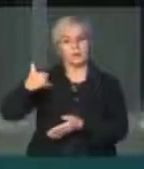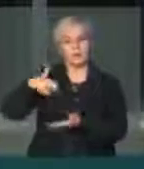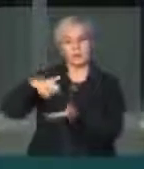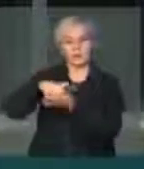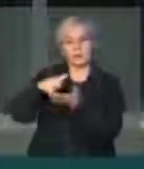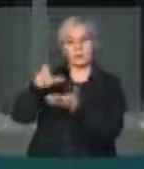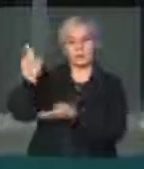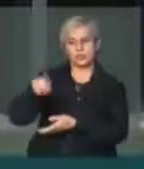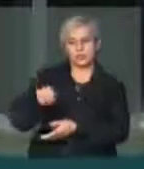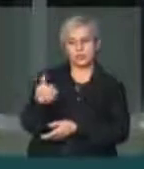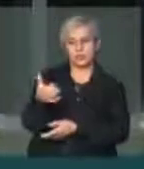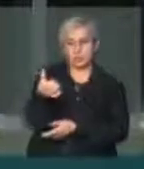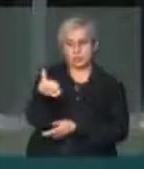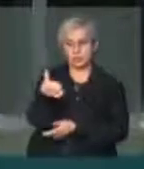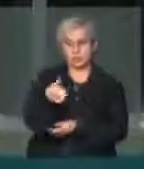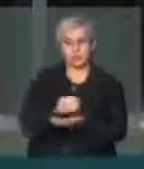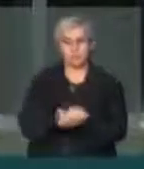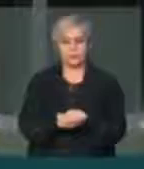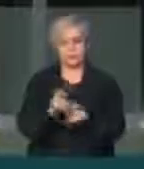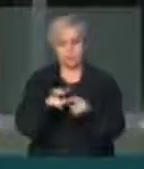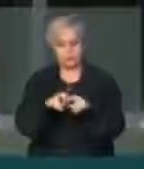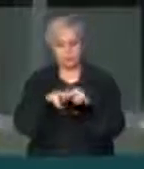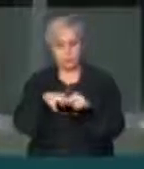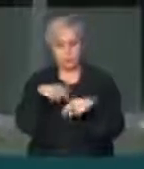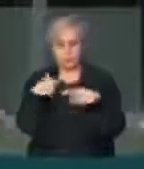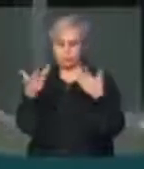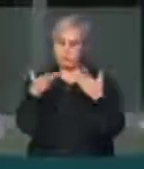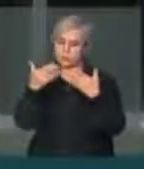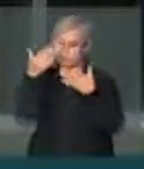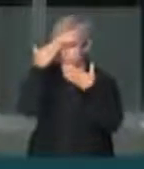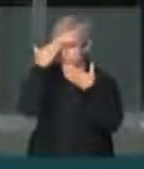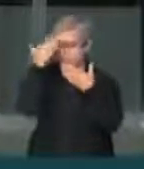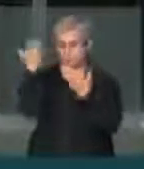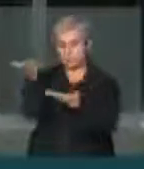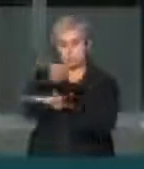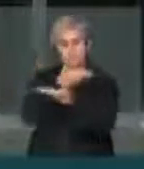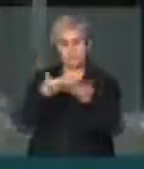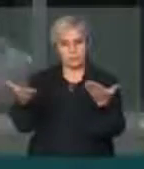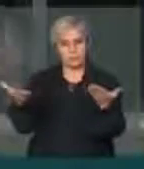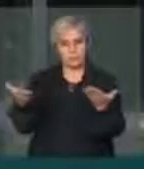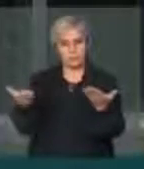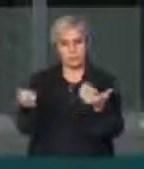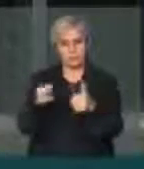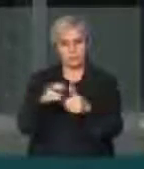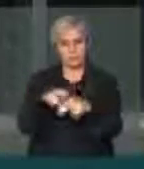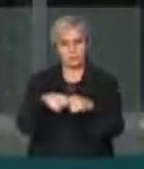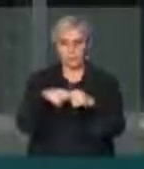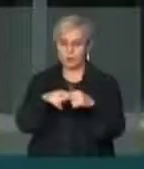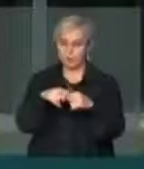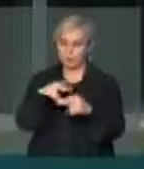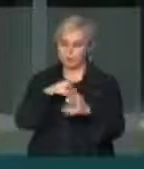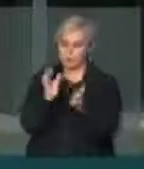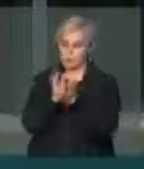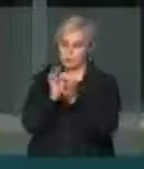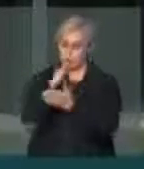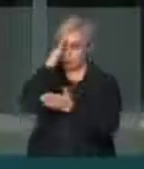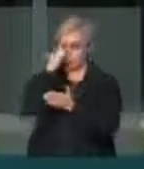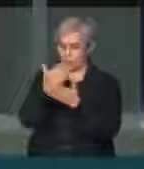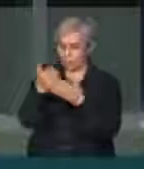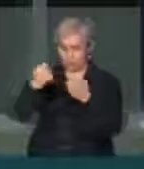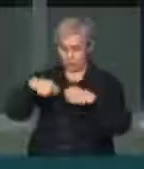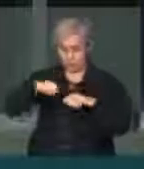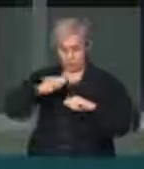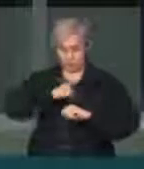maioridade penal. Portanto, senhor presidente, quero aqui agradecer a primeira confiança que em mim foi depositada para presidir